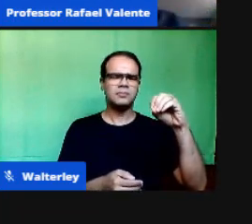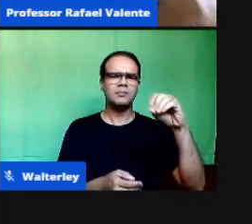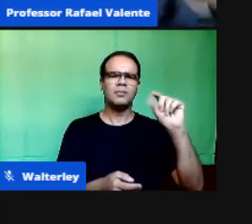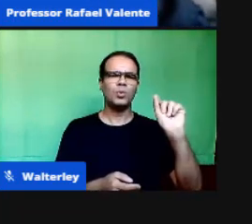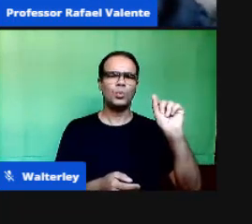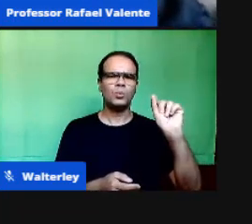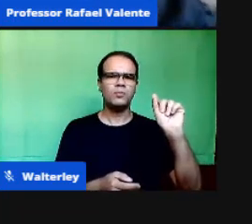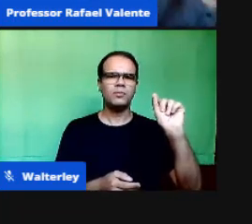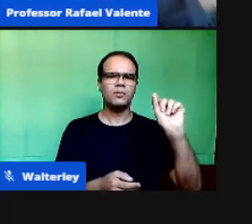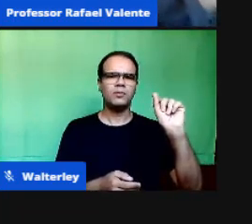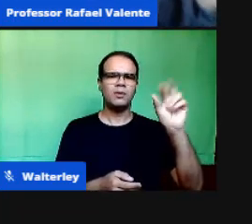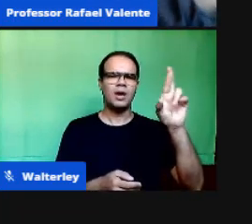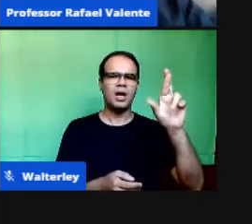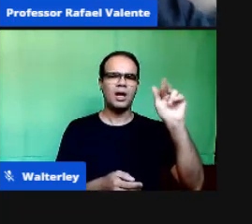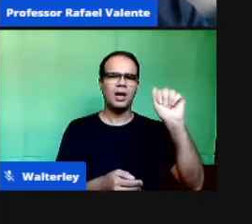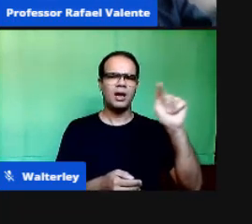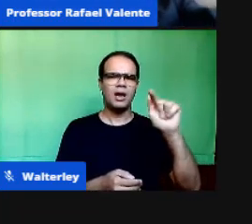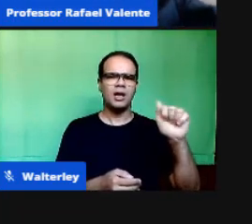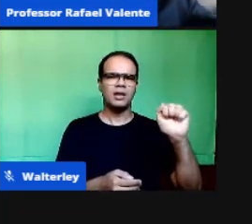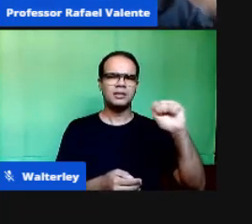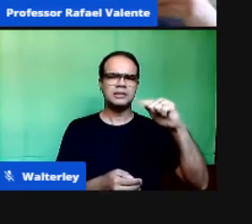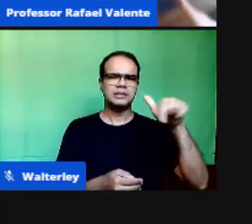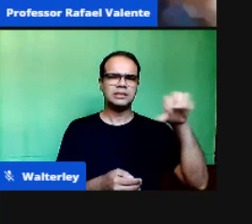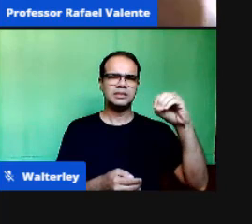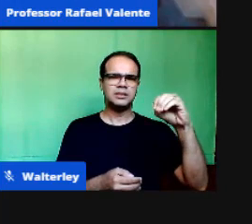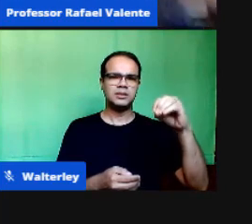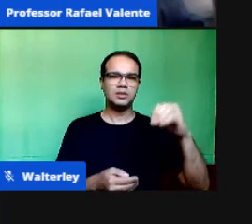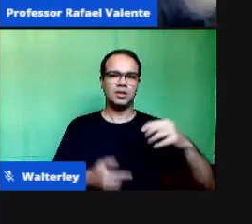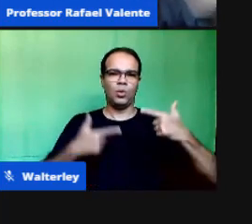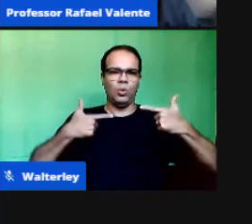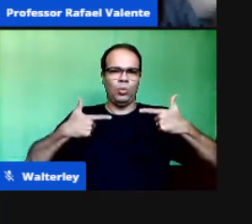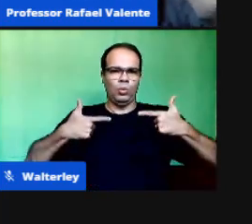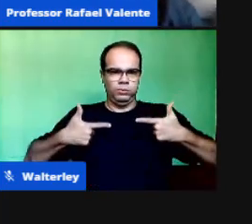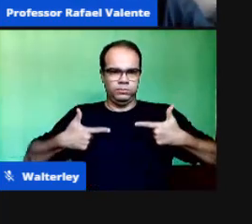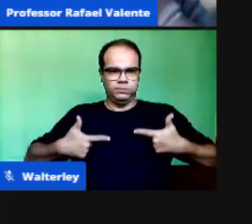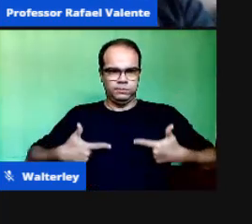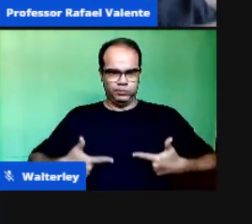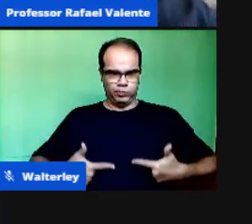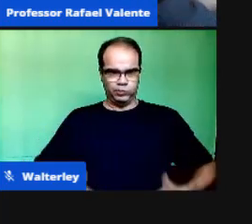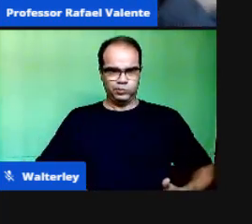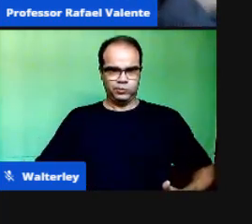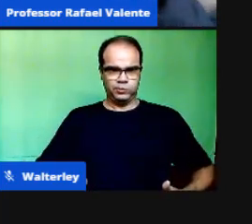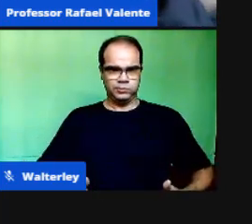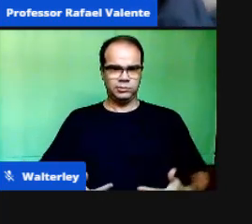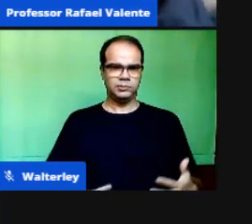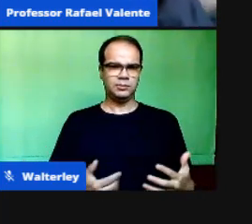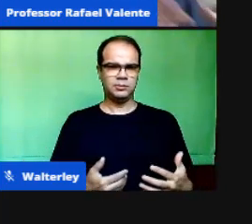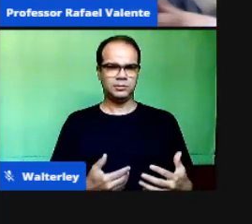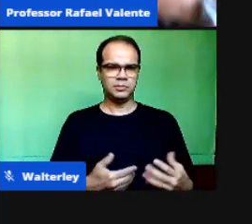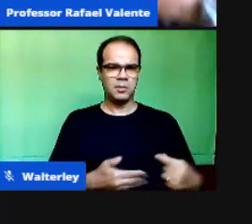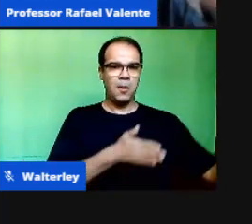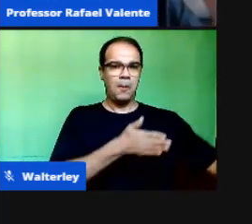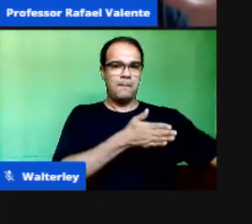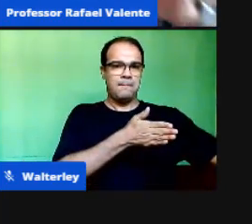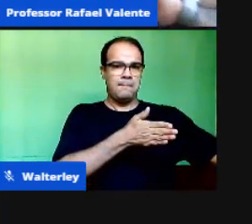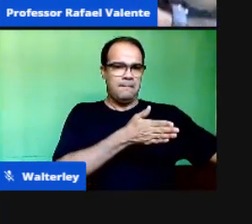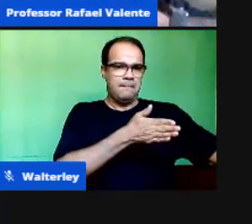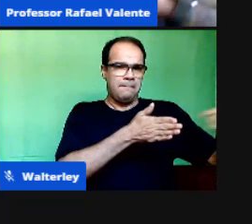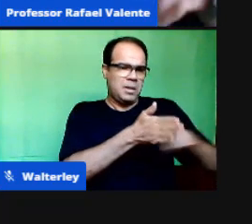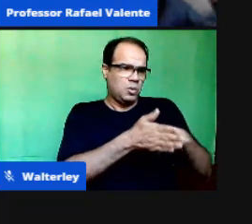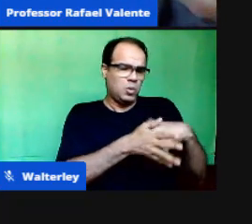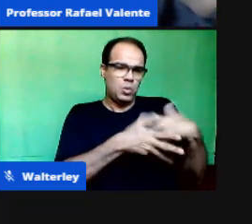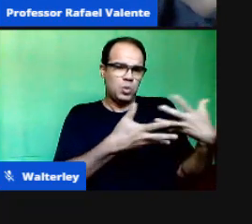uma forma de expressão que o meu corpo tem de responder a um determinado sentimento. Então,